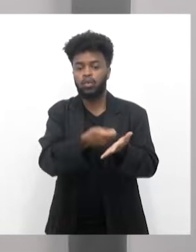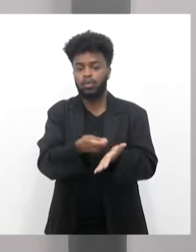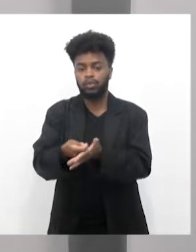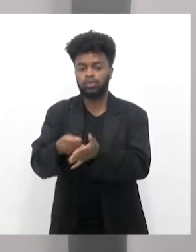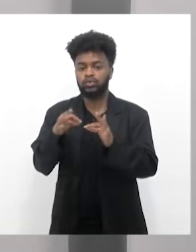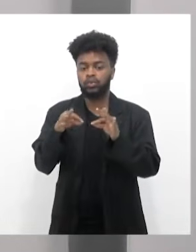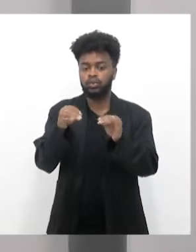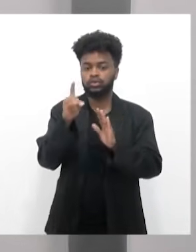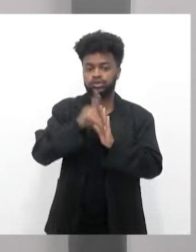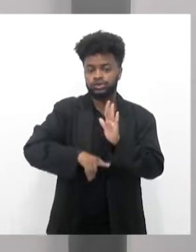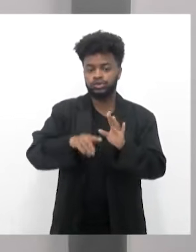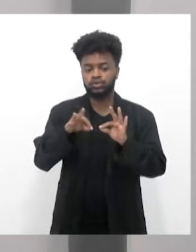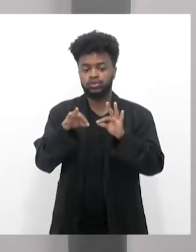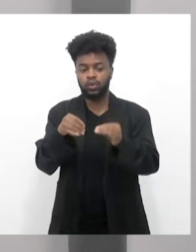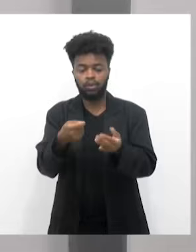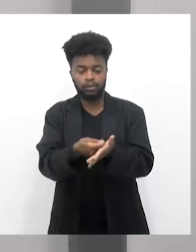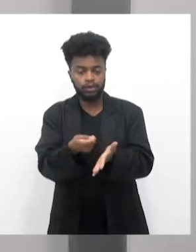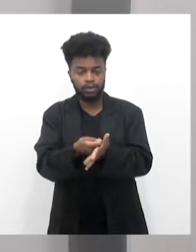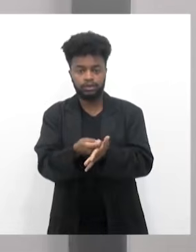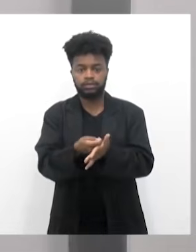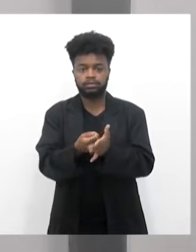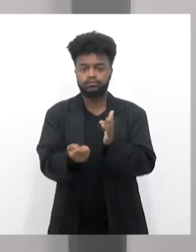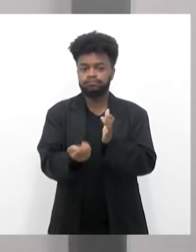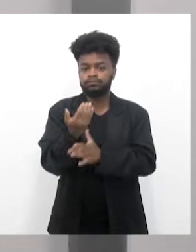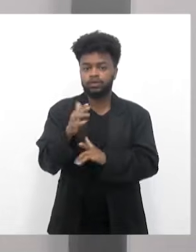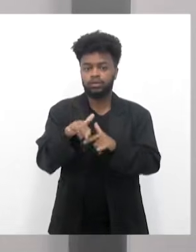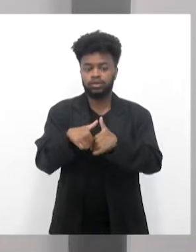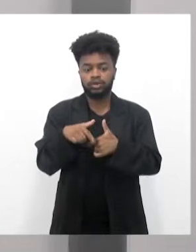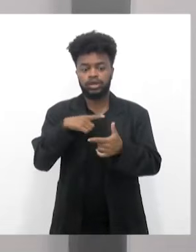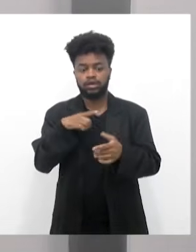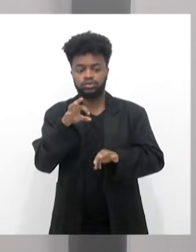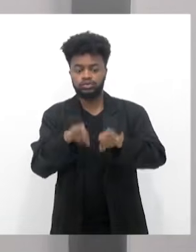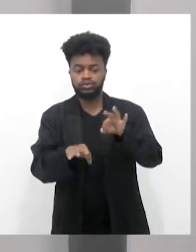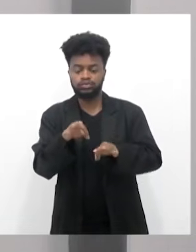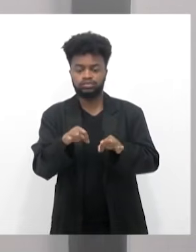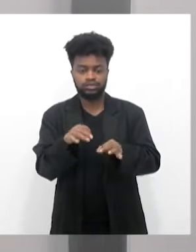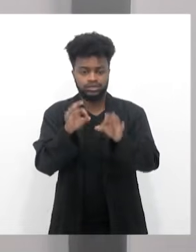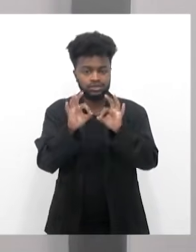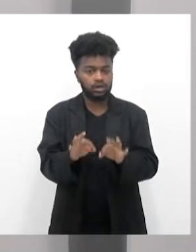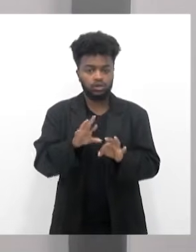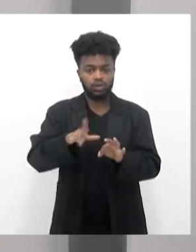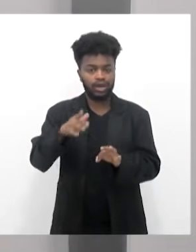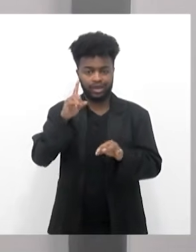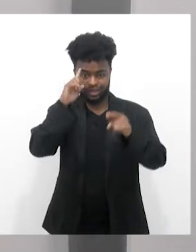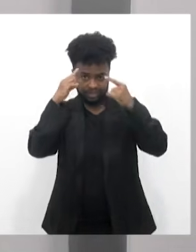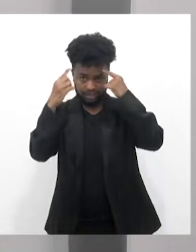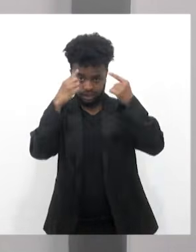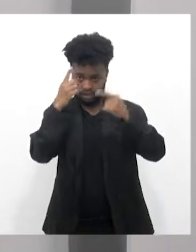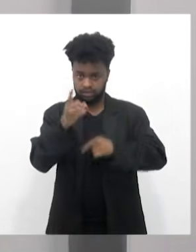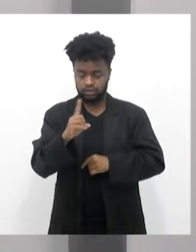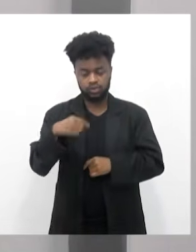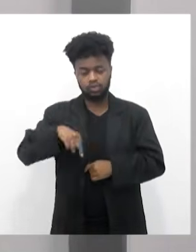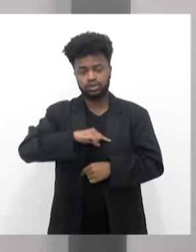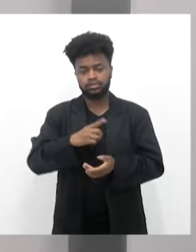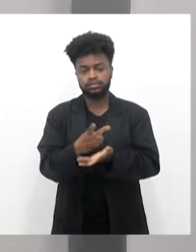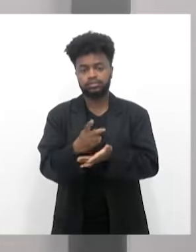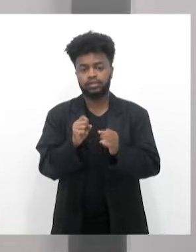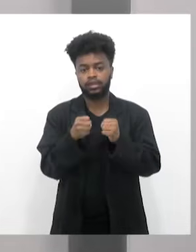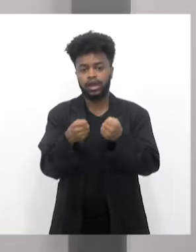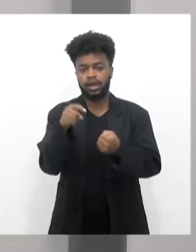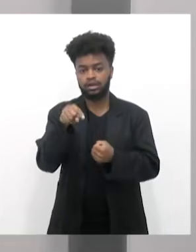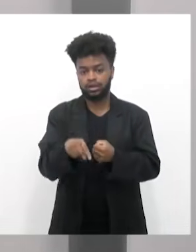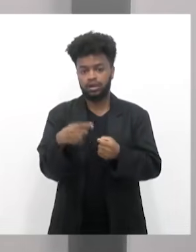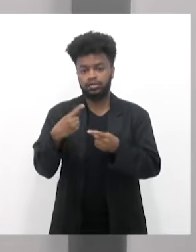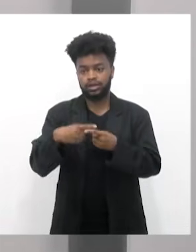todo o direito e todo o dever, ele nasce de um fato jurídico concreto, não de uma hipótese. E é isso que a gente está defendendo aqui desde sempre.